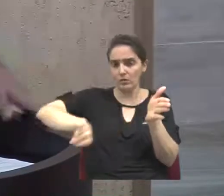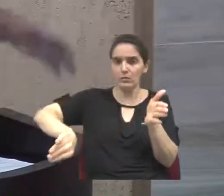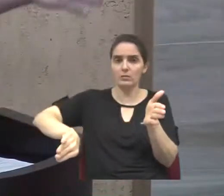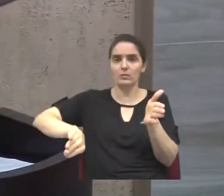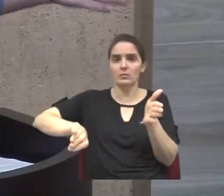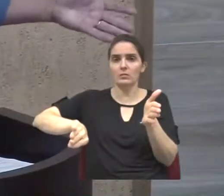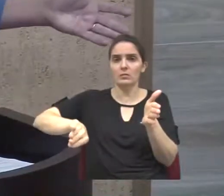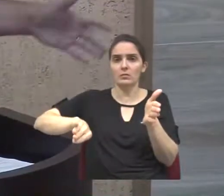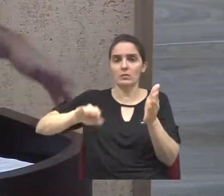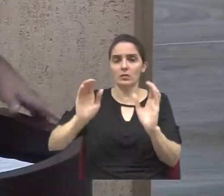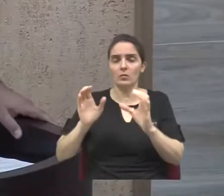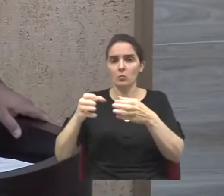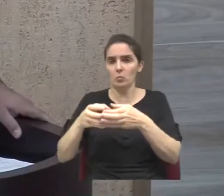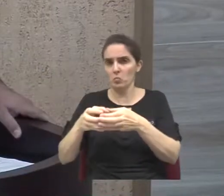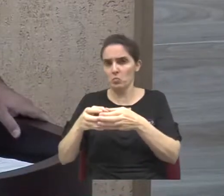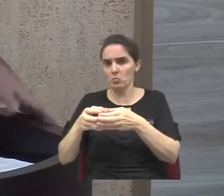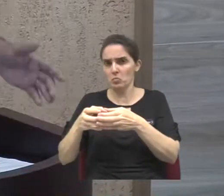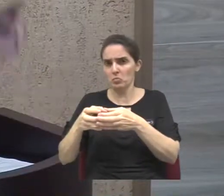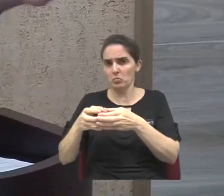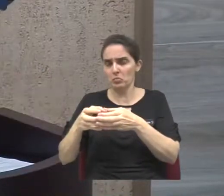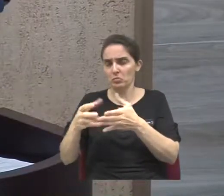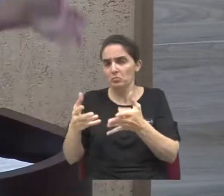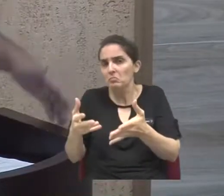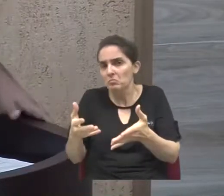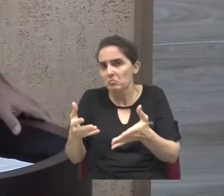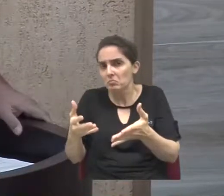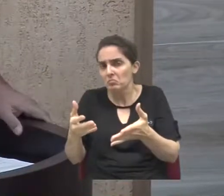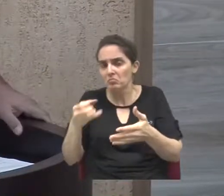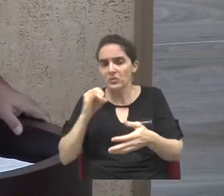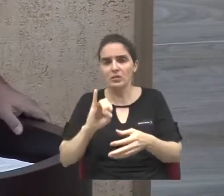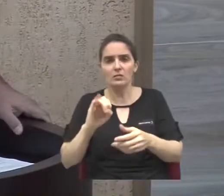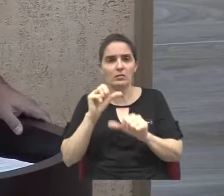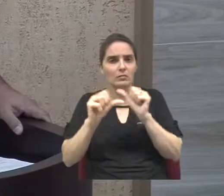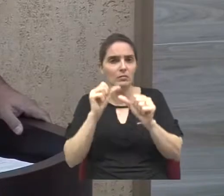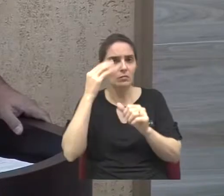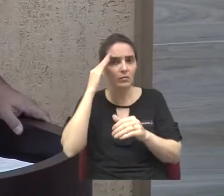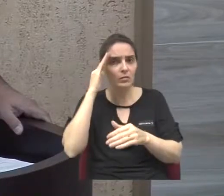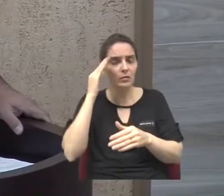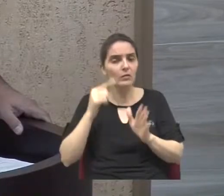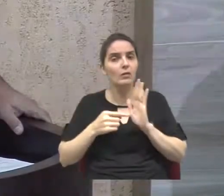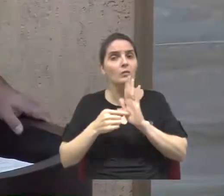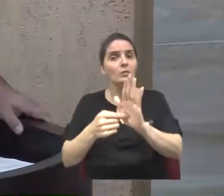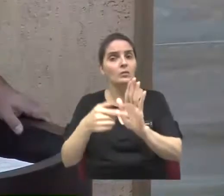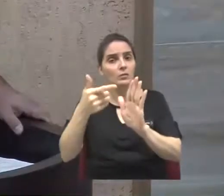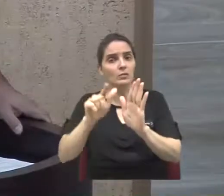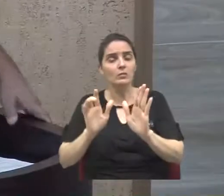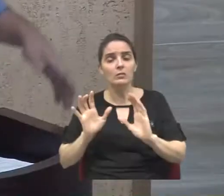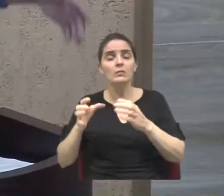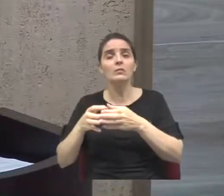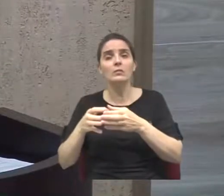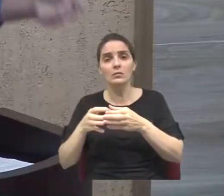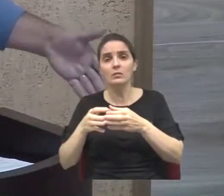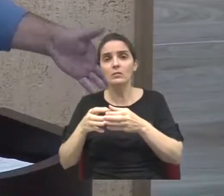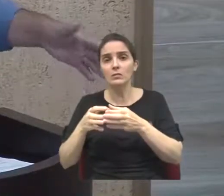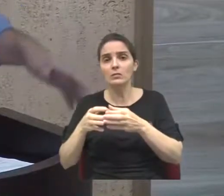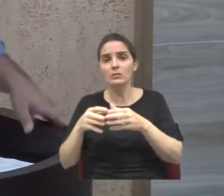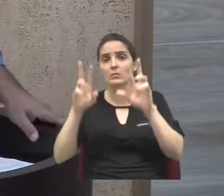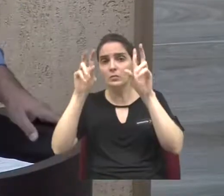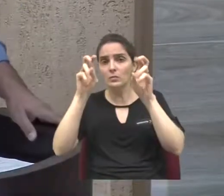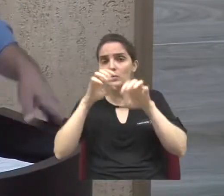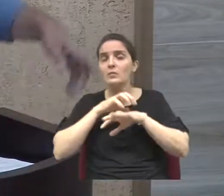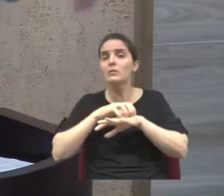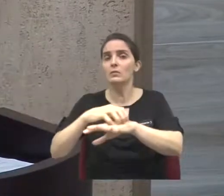parlamentar? Porque se houve uma mudança de entendimento, eu vou apresentar novamente a minha comissão de assuntos relevantes sobre o transporte, porque continua a